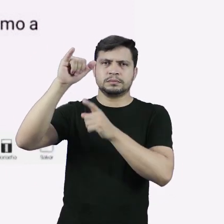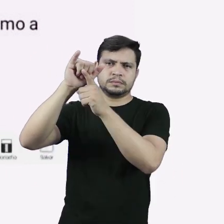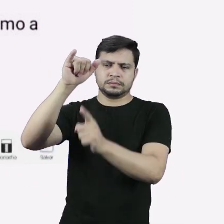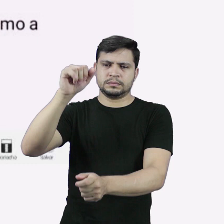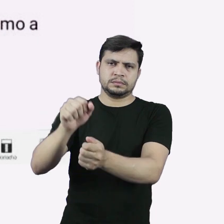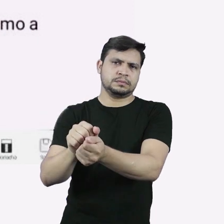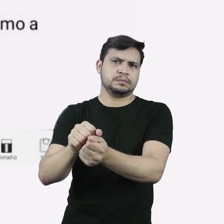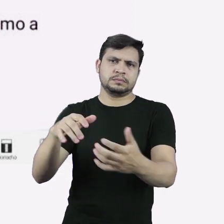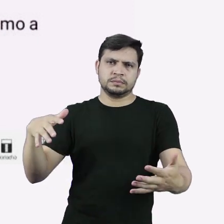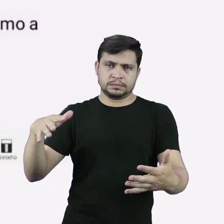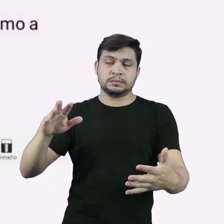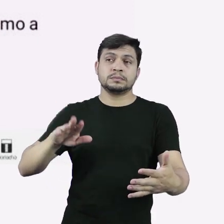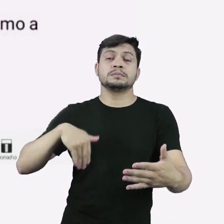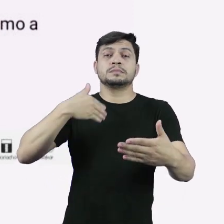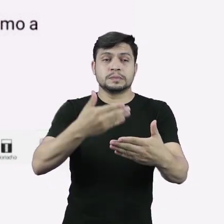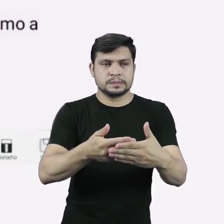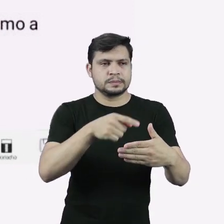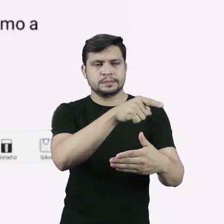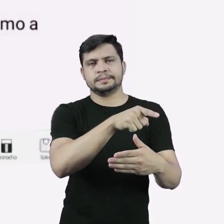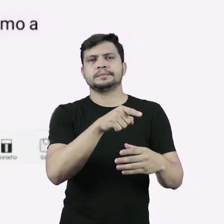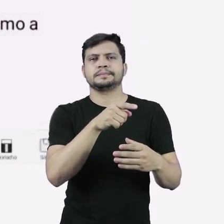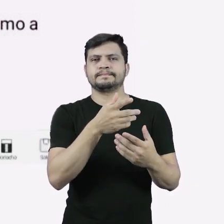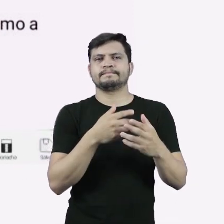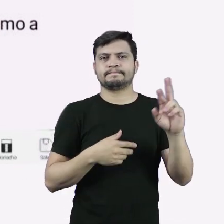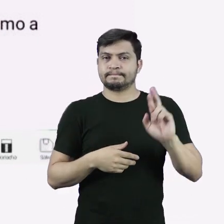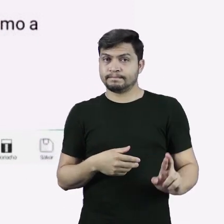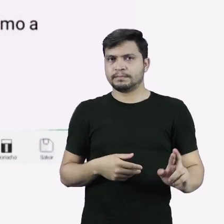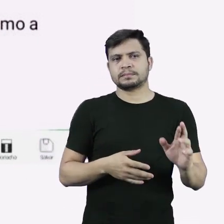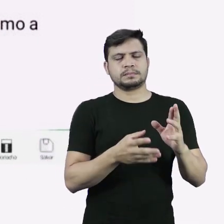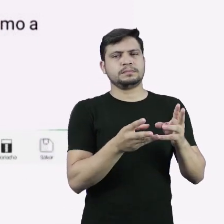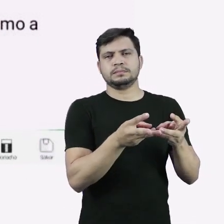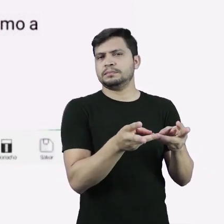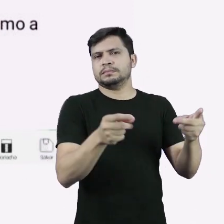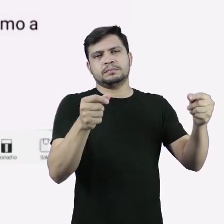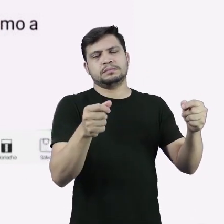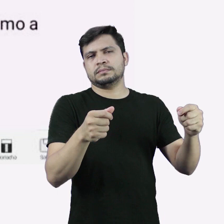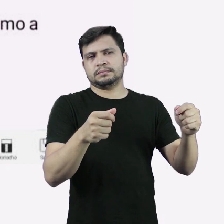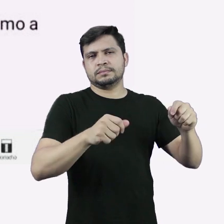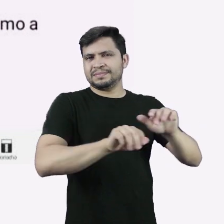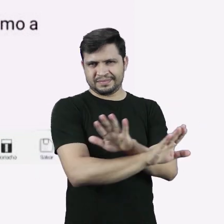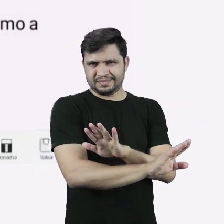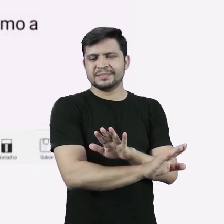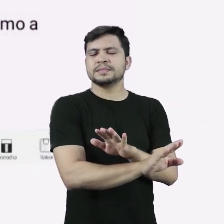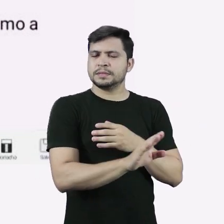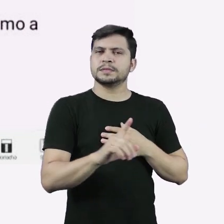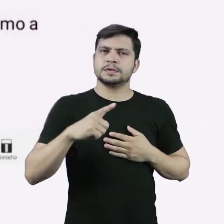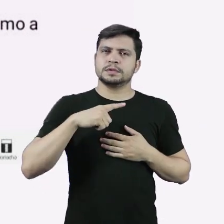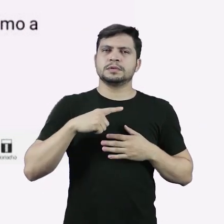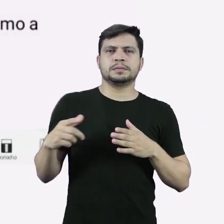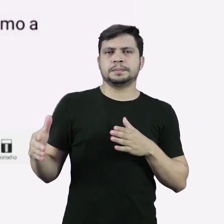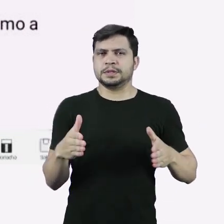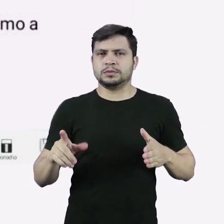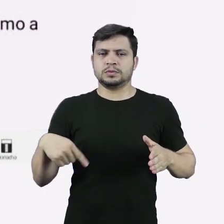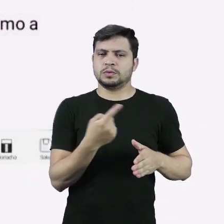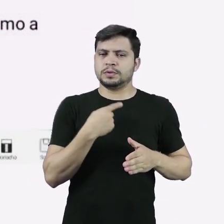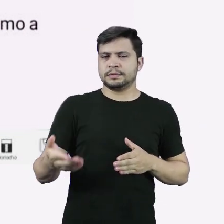desintegração da União Soviética em 91, como a baliza, como um ponto de início e de partida para a gente entender esse período conhecido como